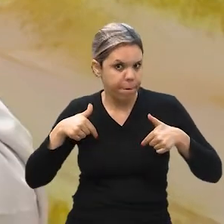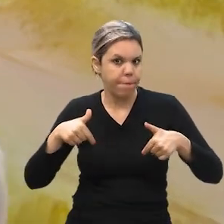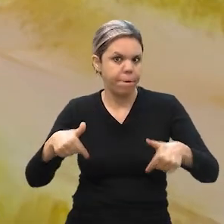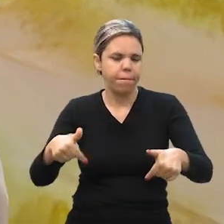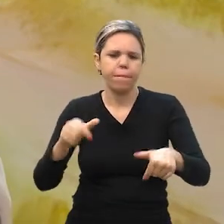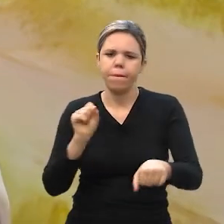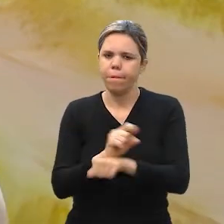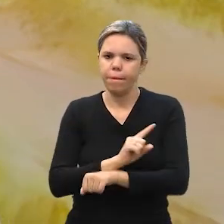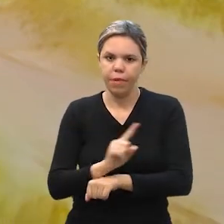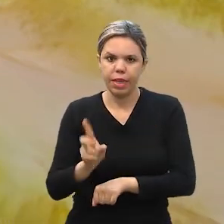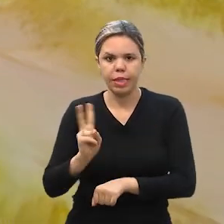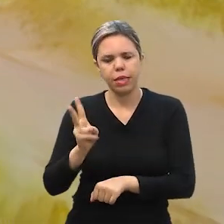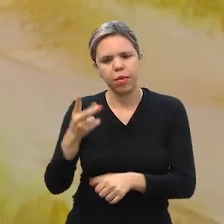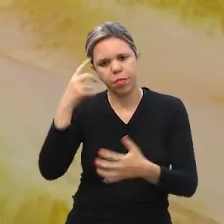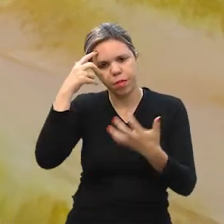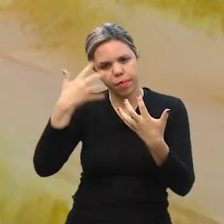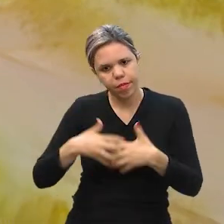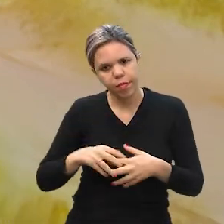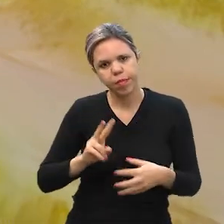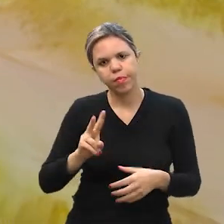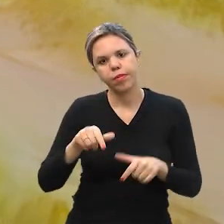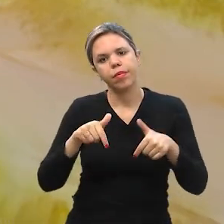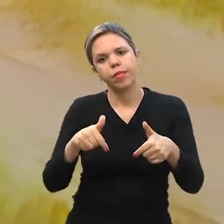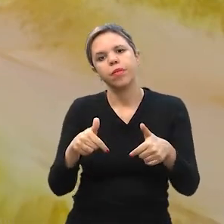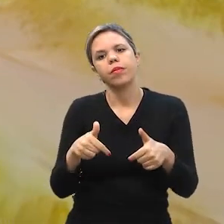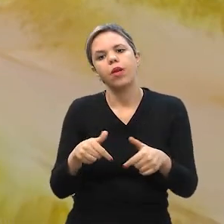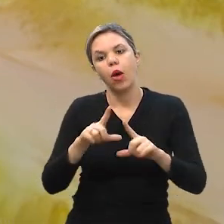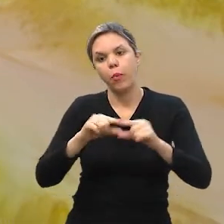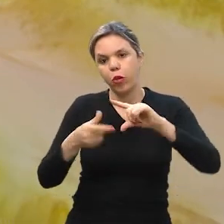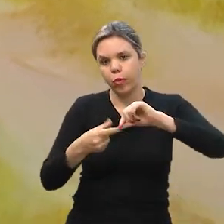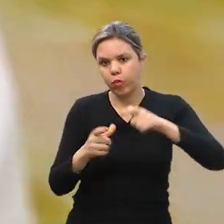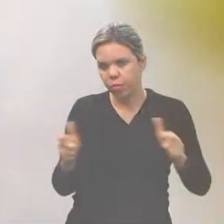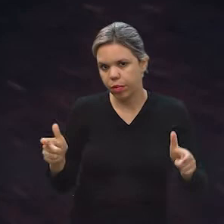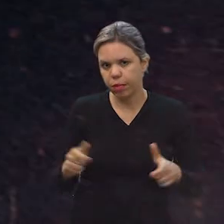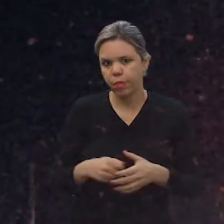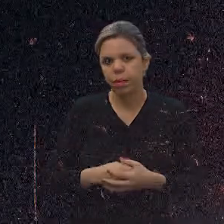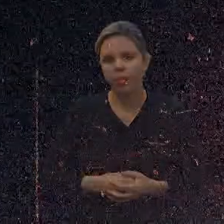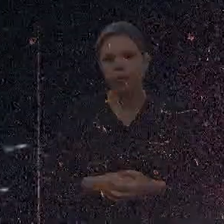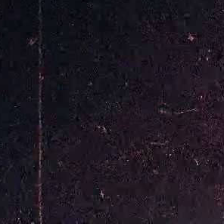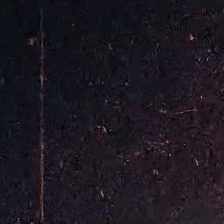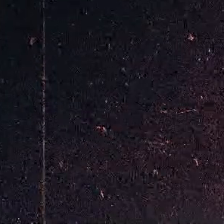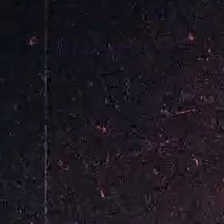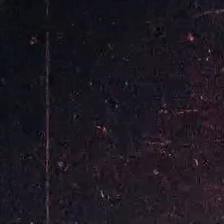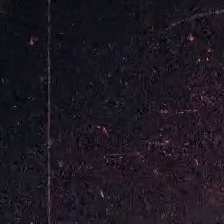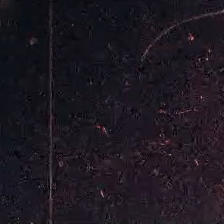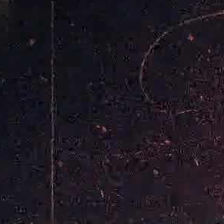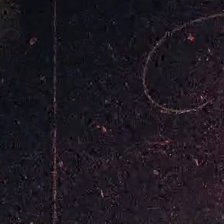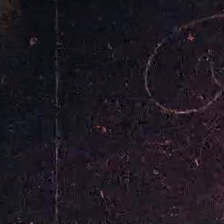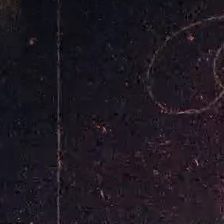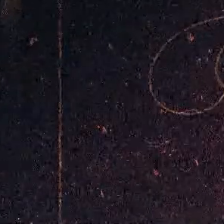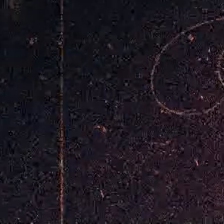não para, sempre pensa no tempo à frente. E o Boldrini cresceu muito rápido.